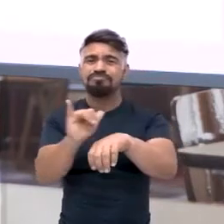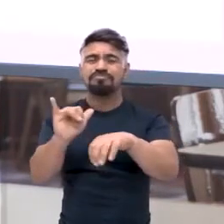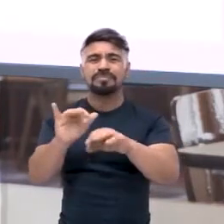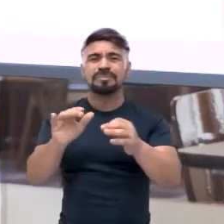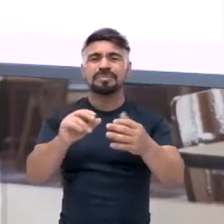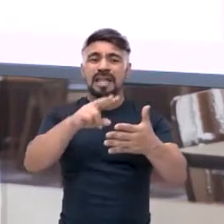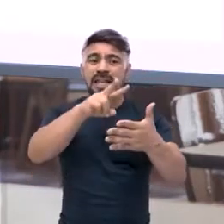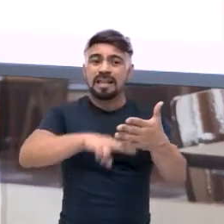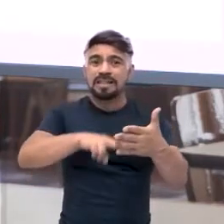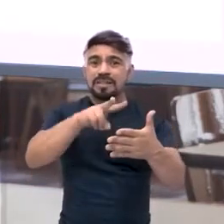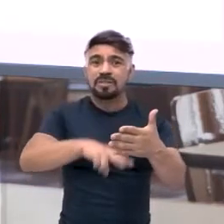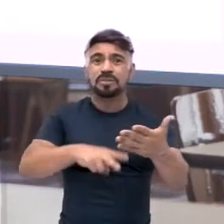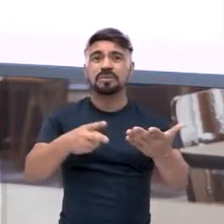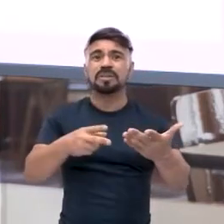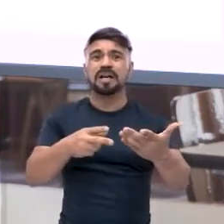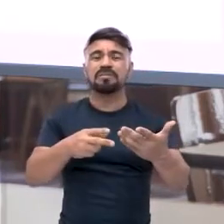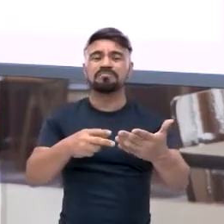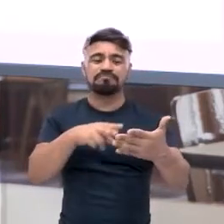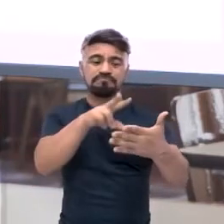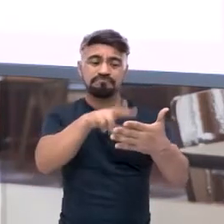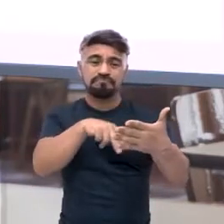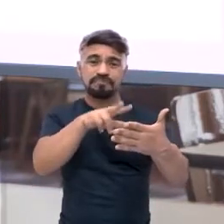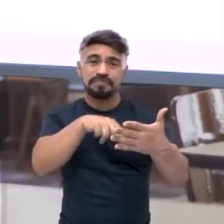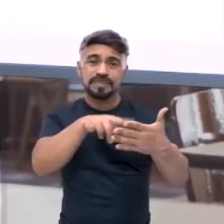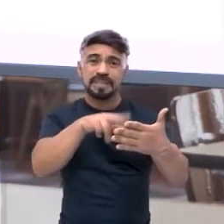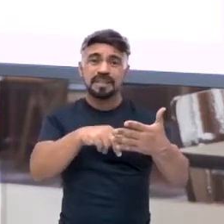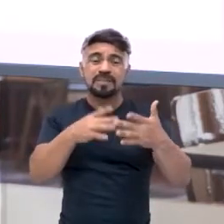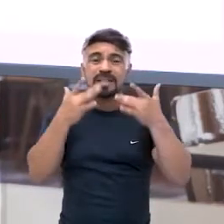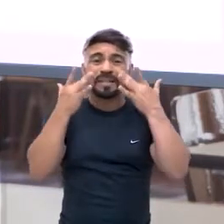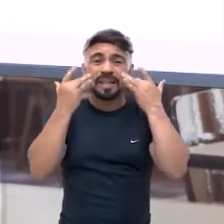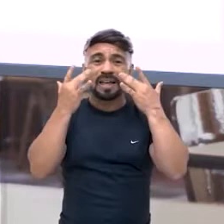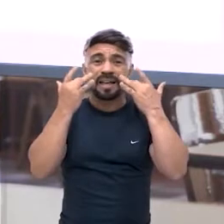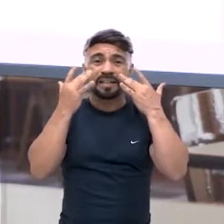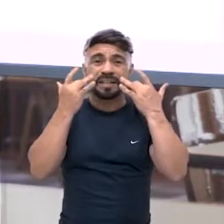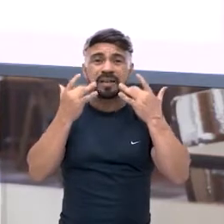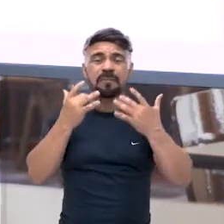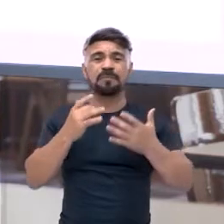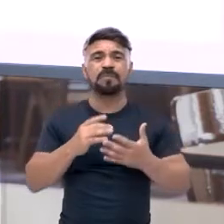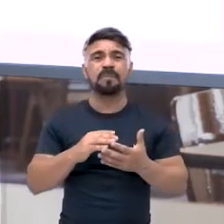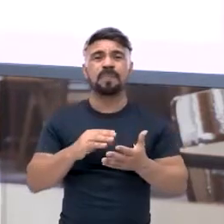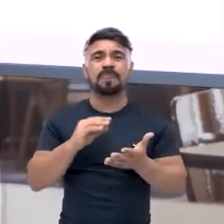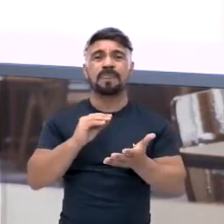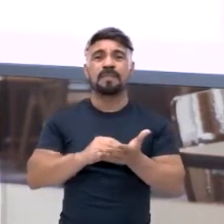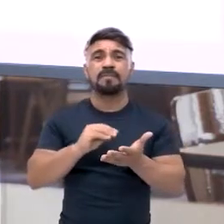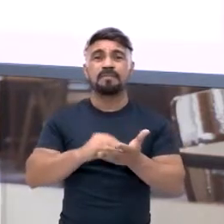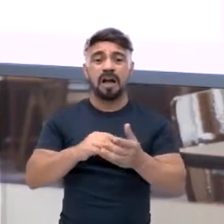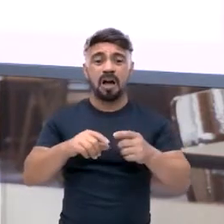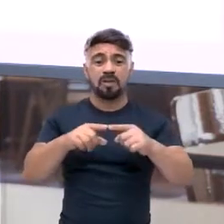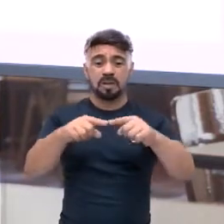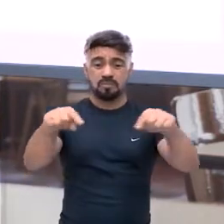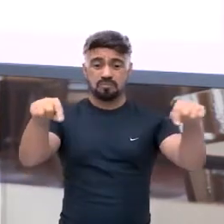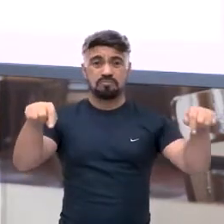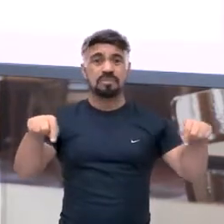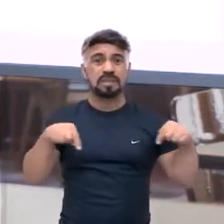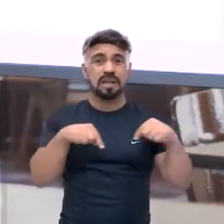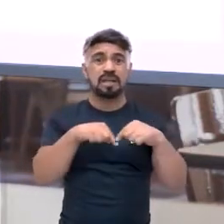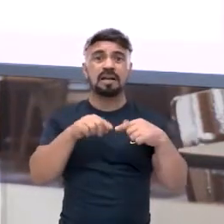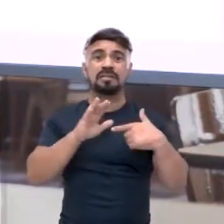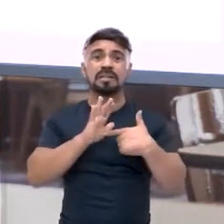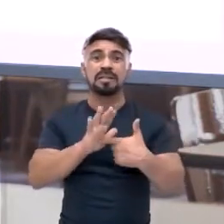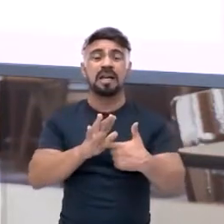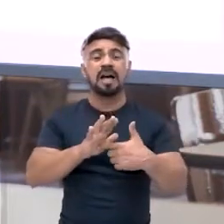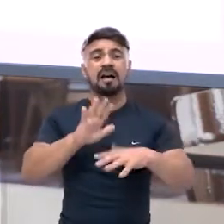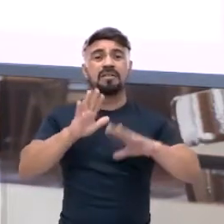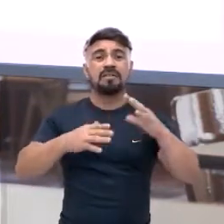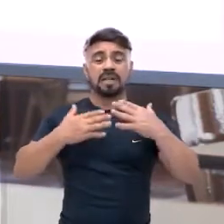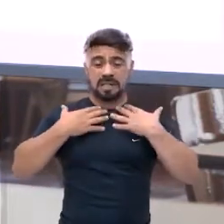encenação através da leitura, que é o que nós chamamos de leitura teatral. Nos falta o cenário, nos